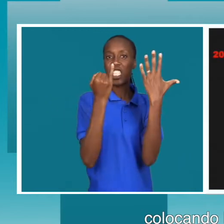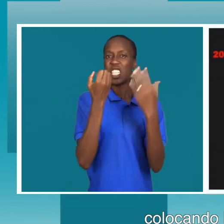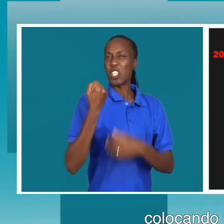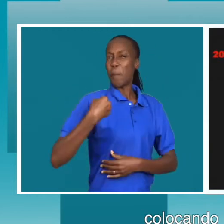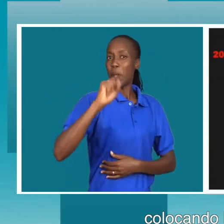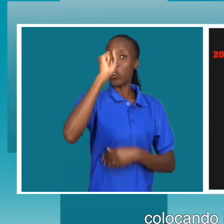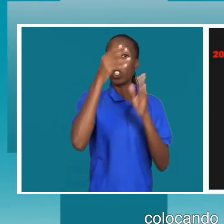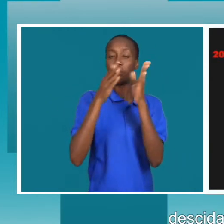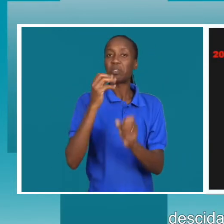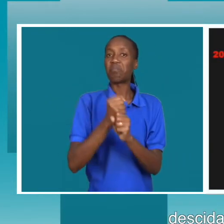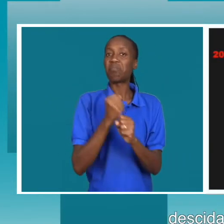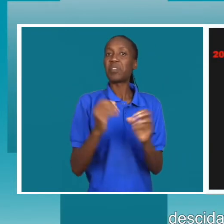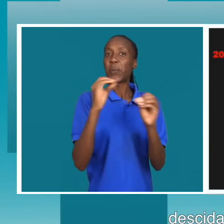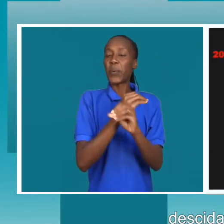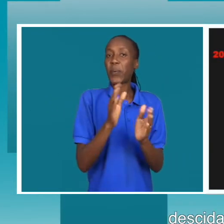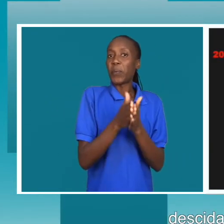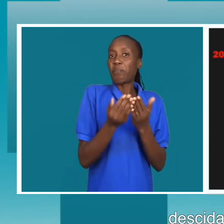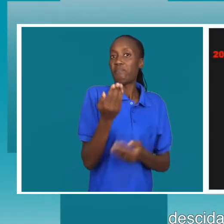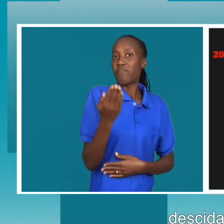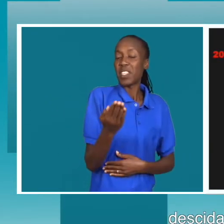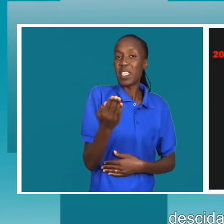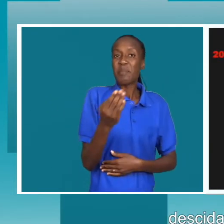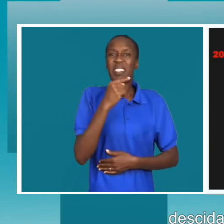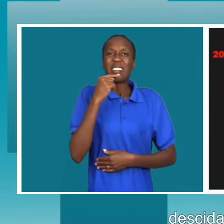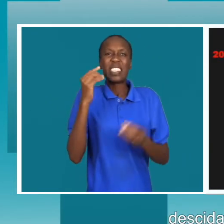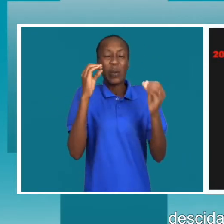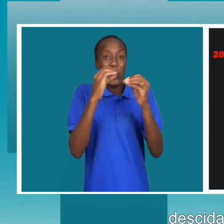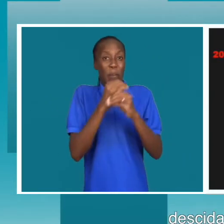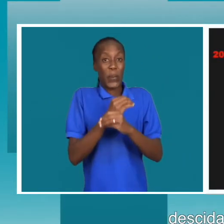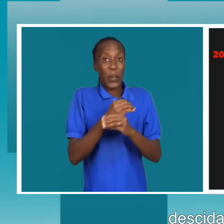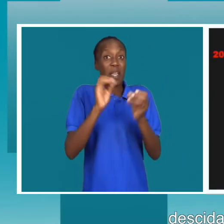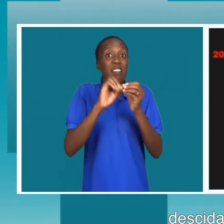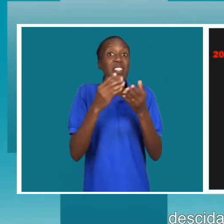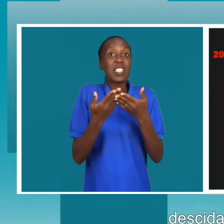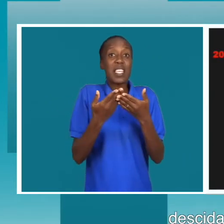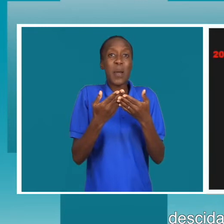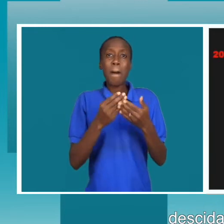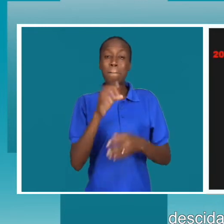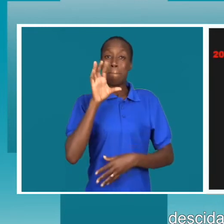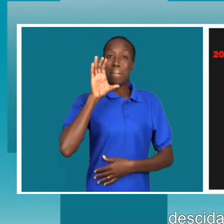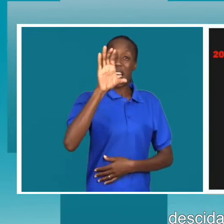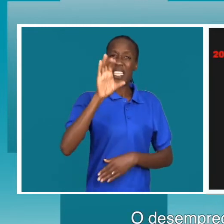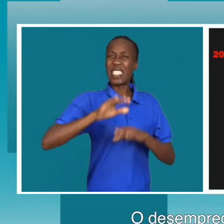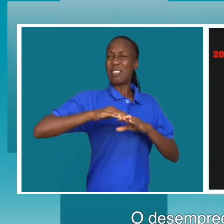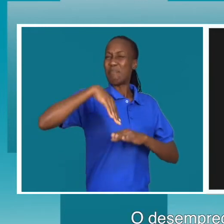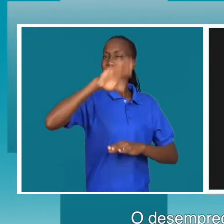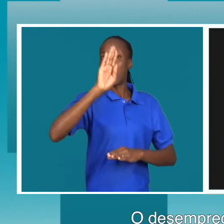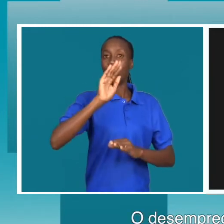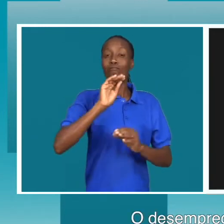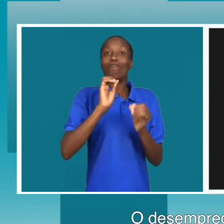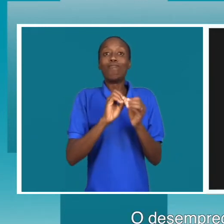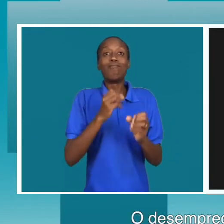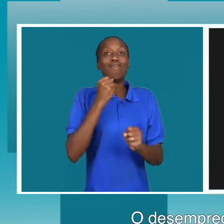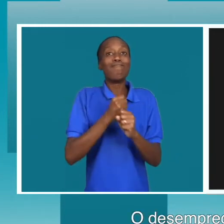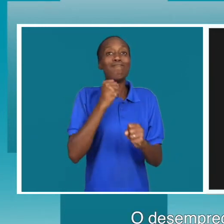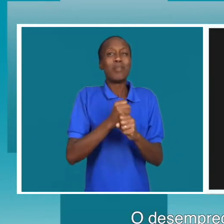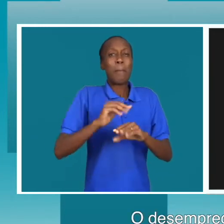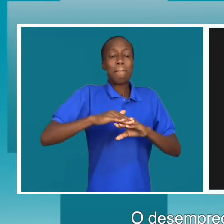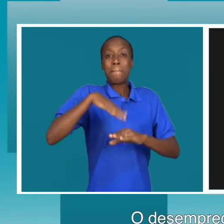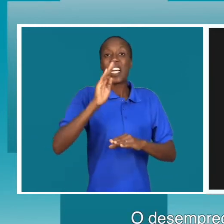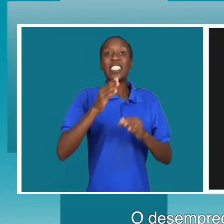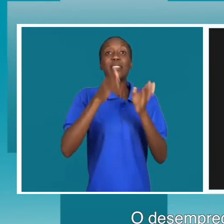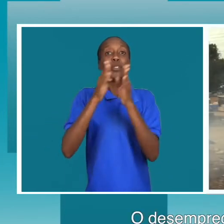milhões de desempregados, descida esta não o suficiente para tirar o país do topo da lista. O desemprego afeta